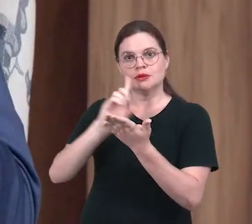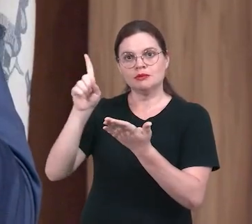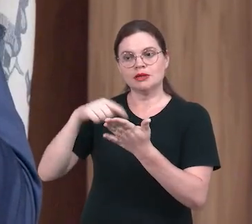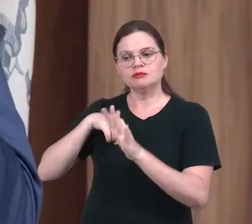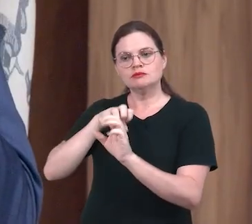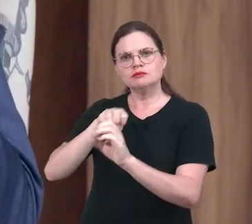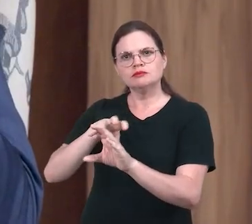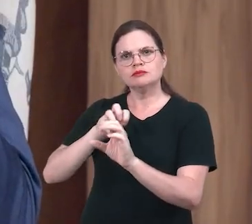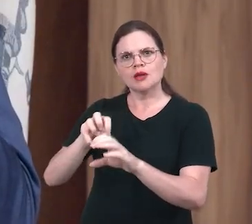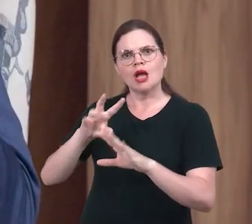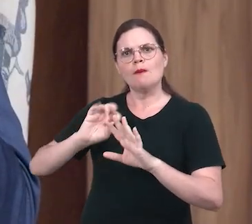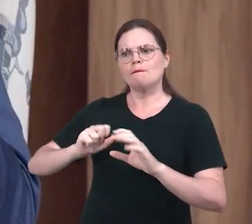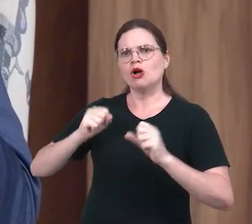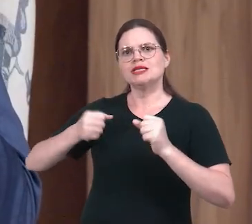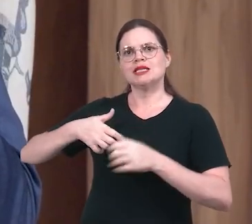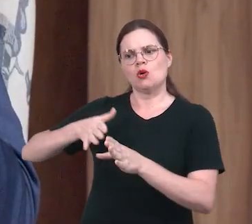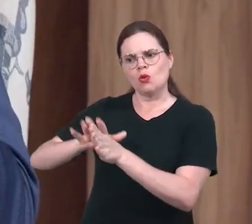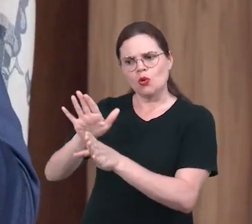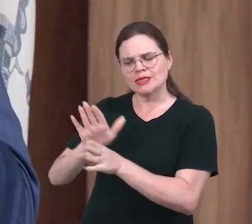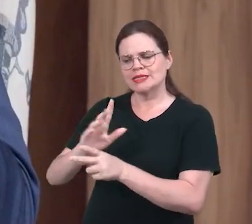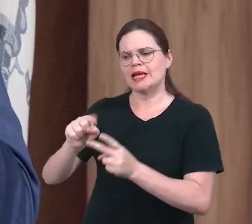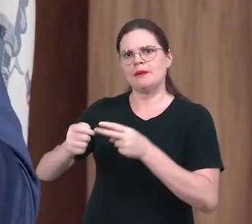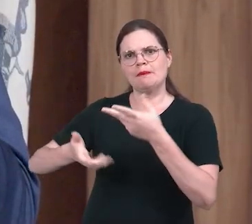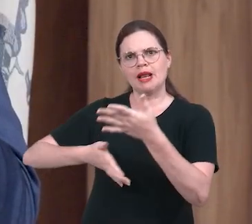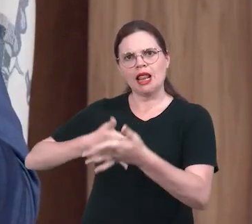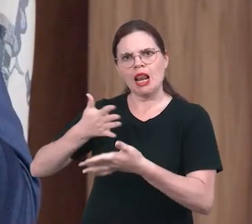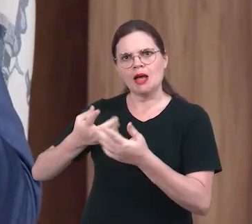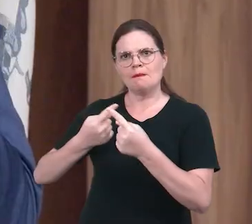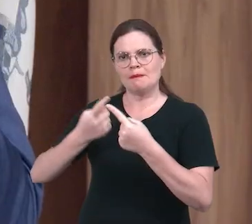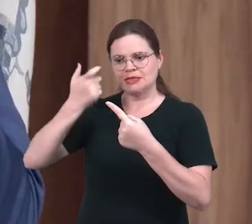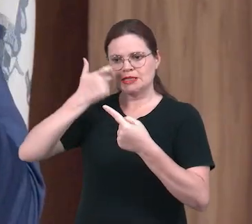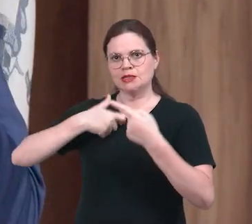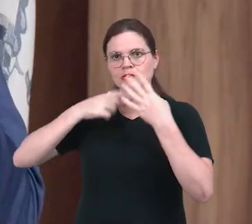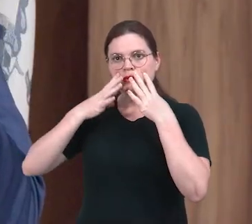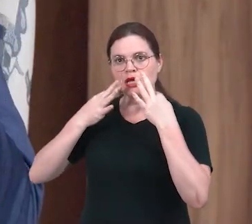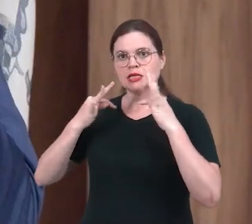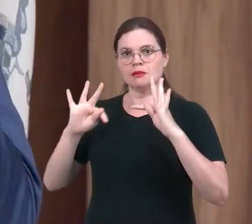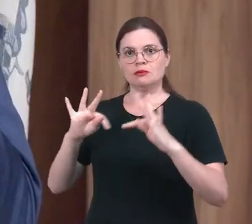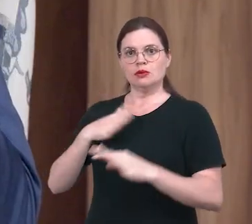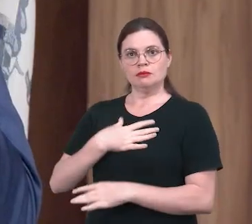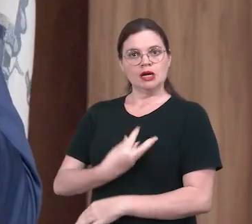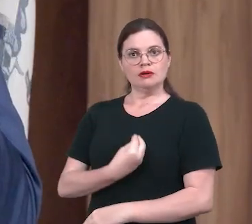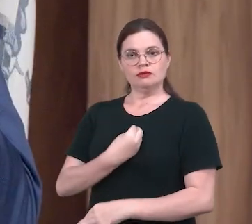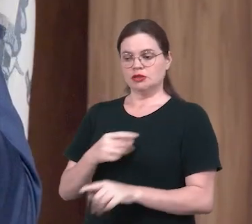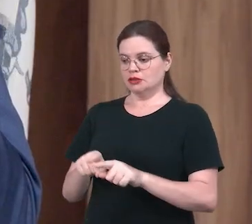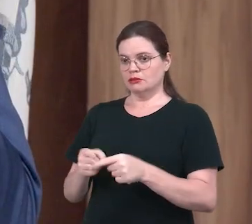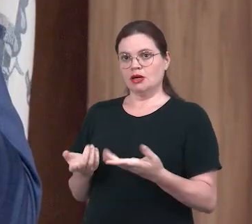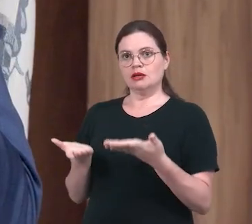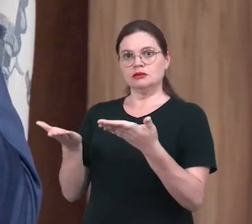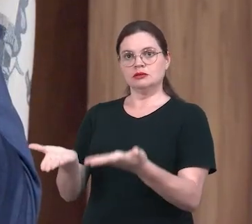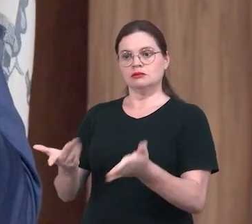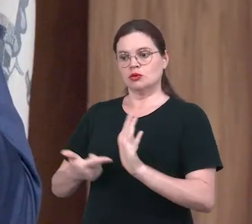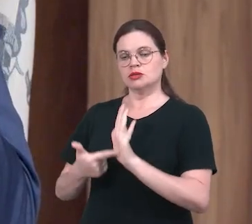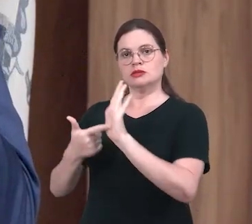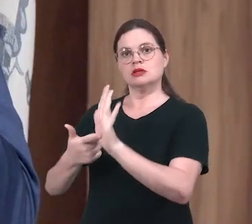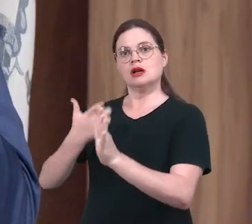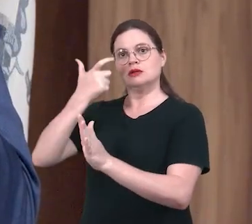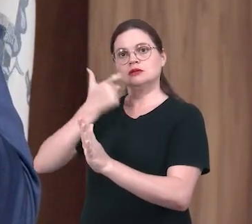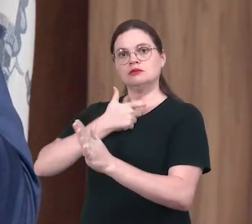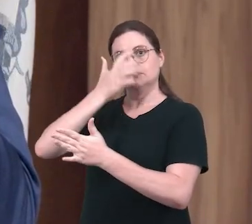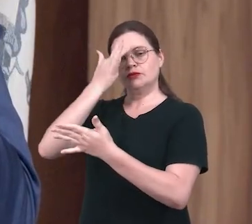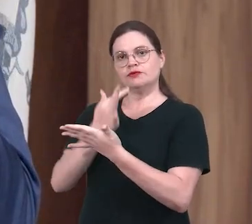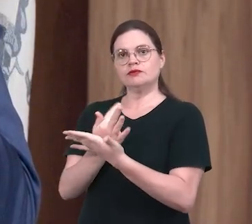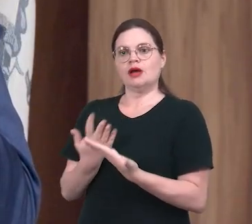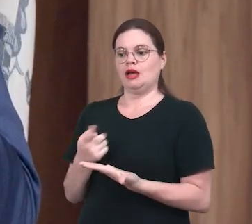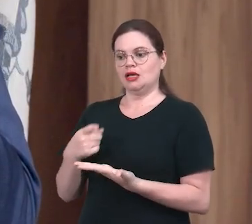que nós transmitimos com palavras, com conselhos, mas que nós transmitimos com a vida que nós vivemos, com a fé